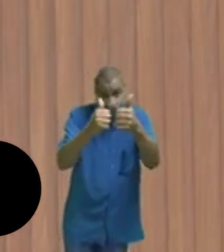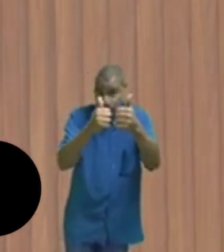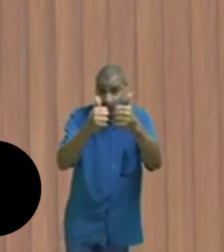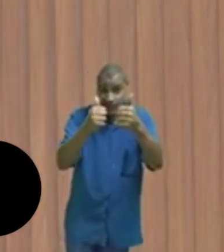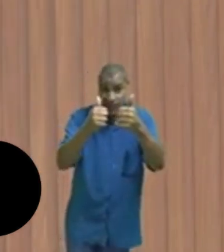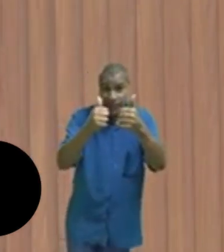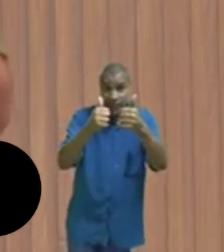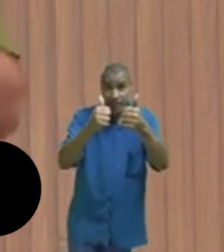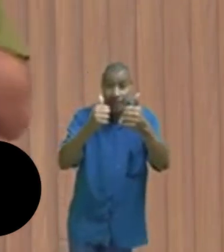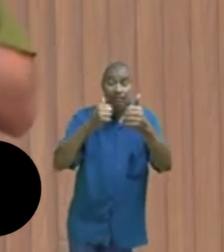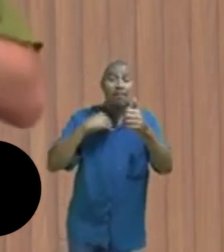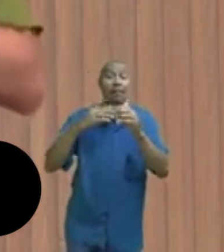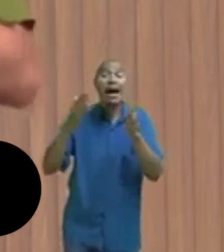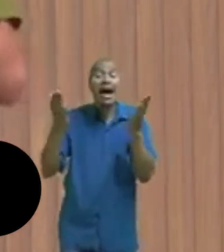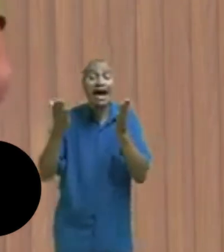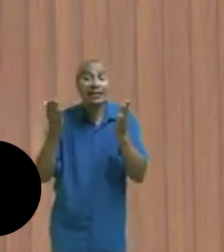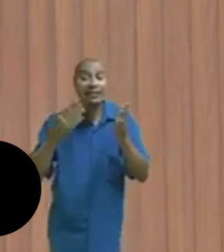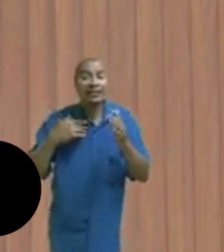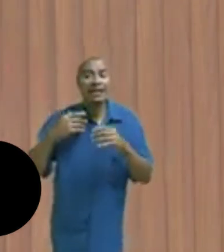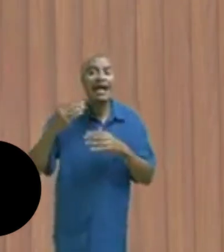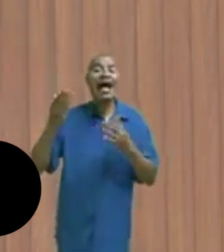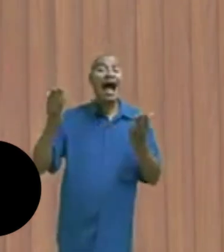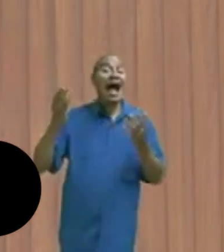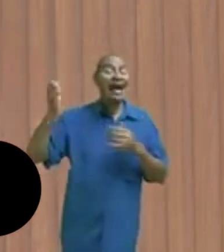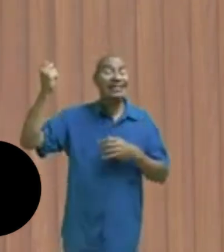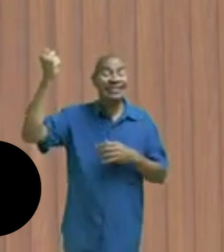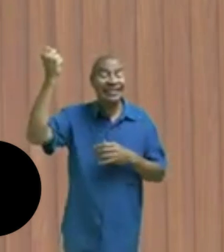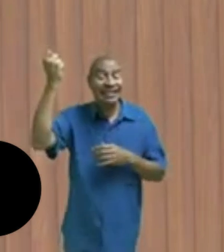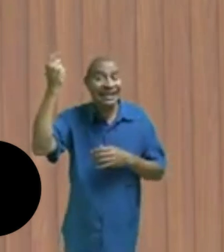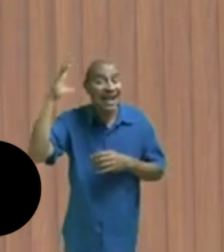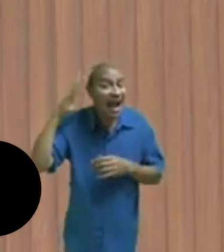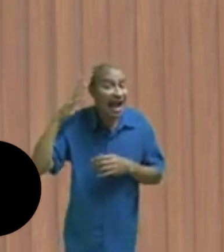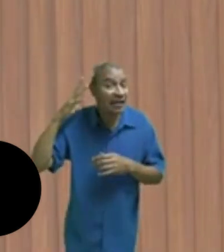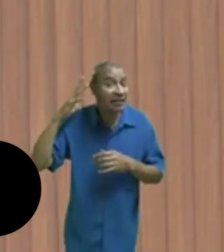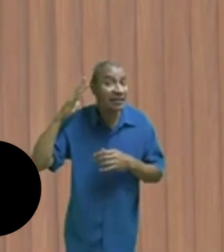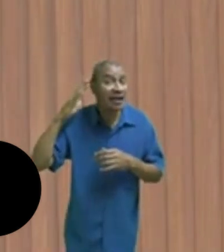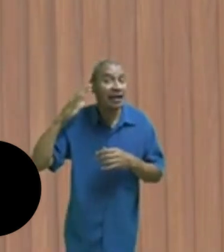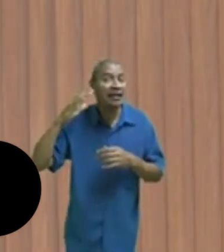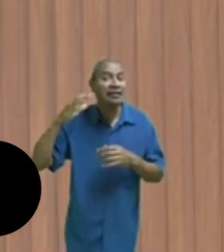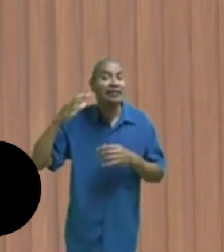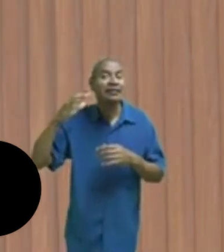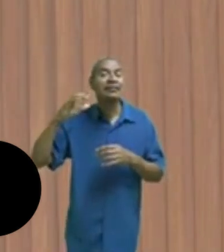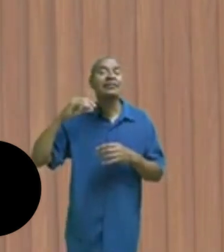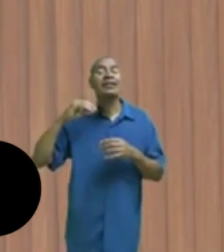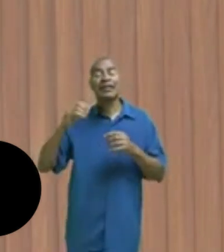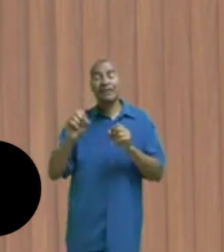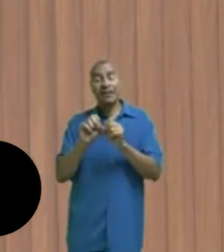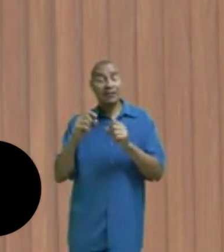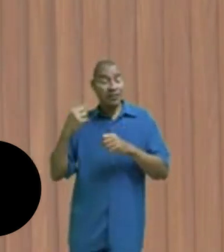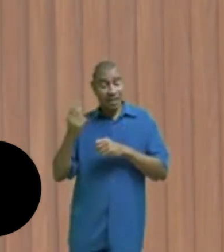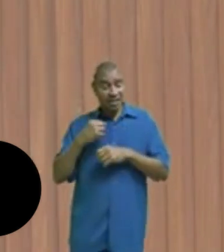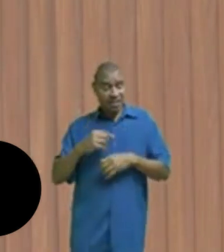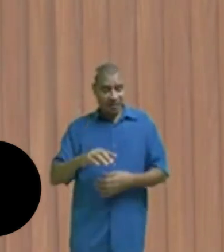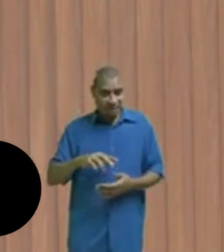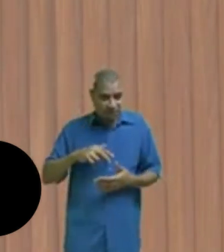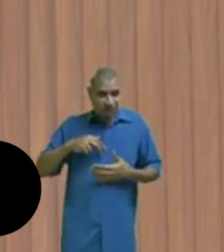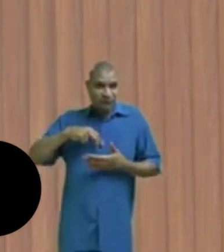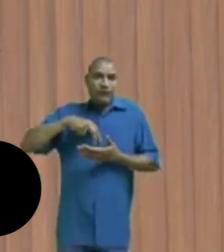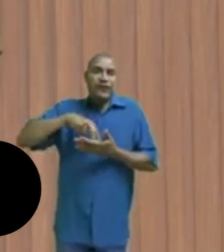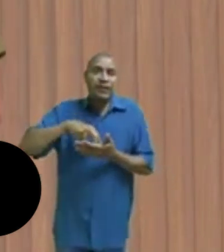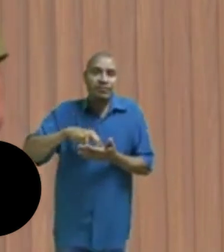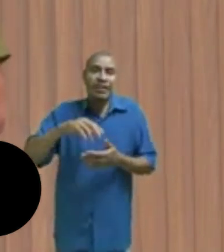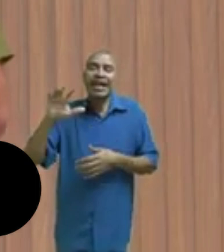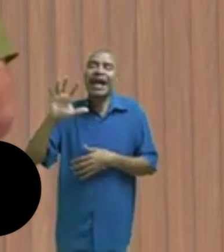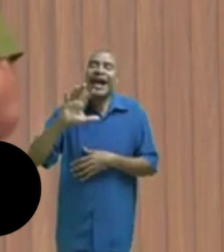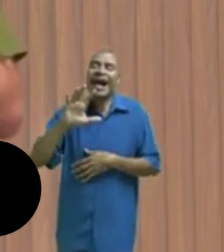nos abençoa no momento da adoração. Mas a adoração tem a ver com o reconhecimento. A